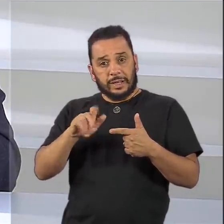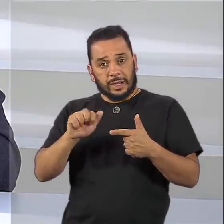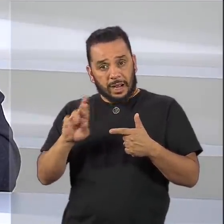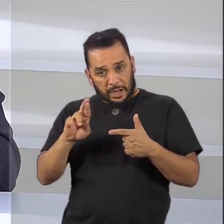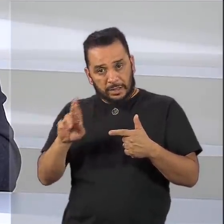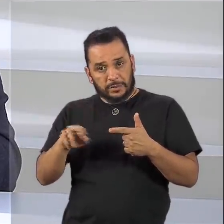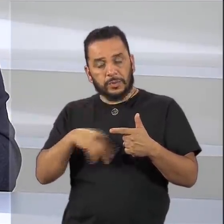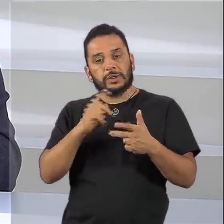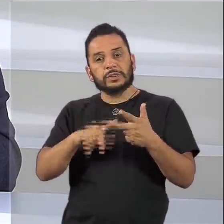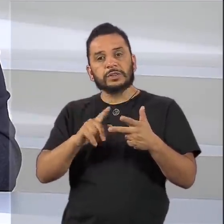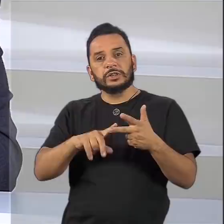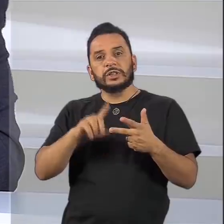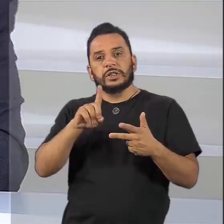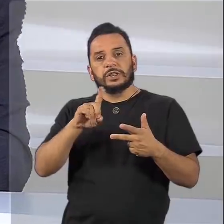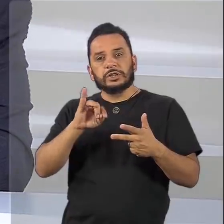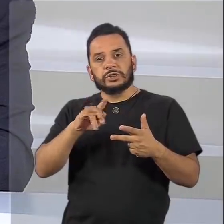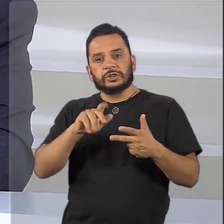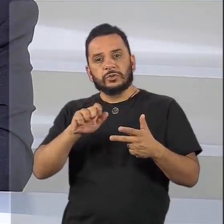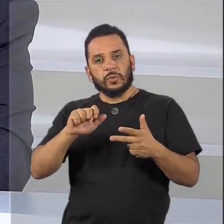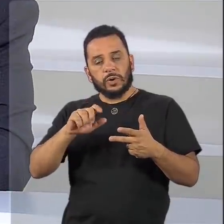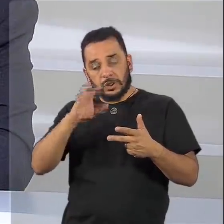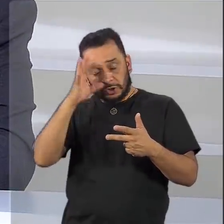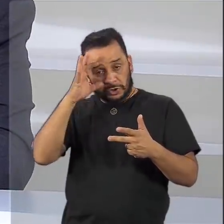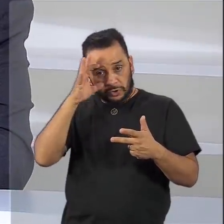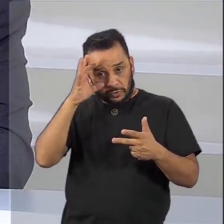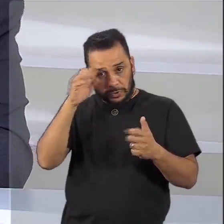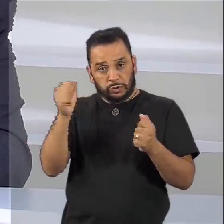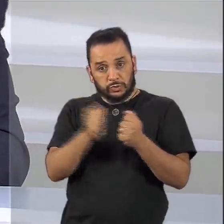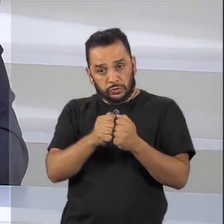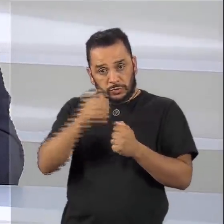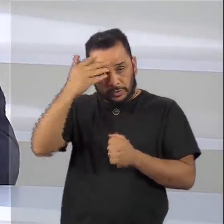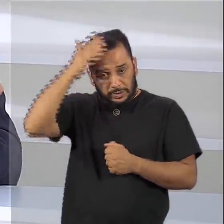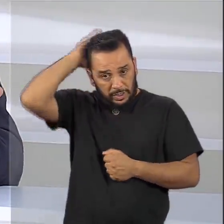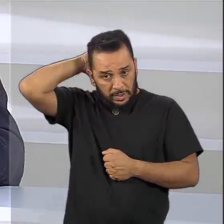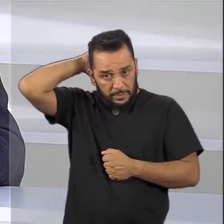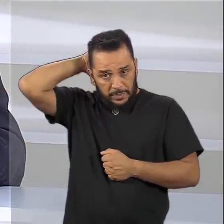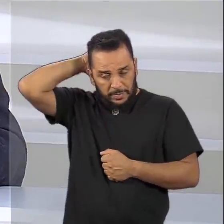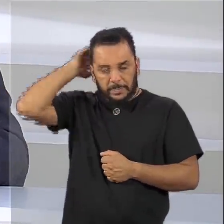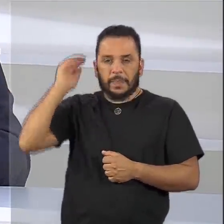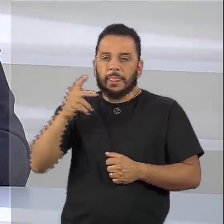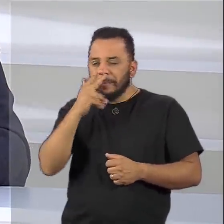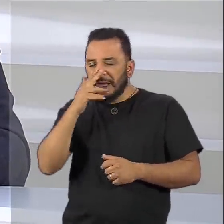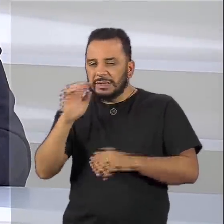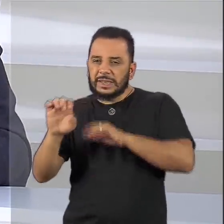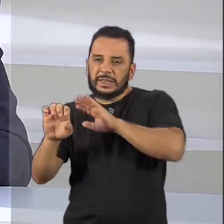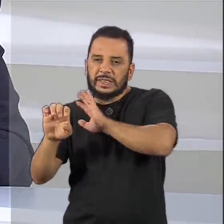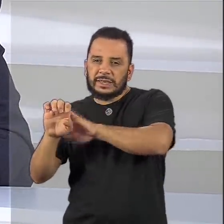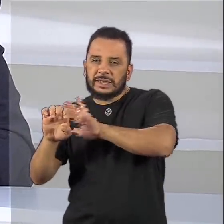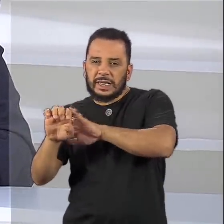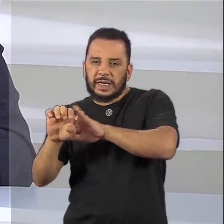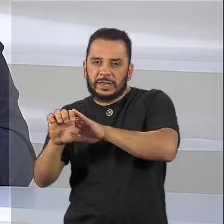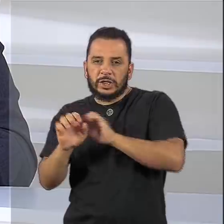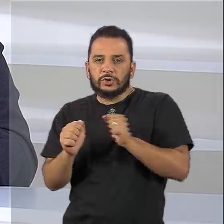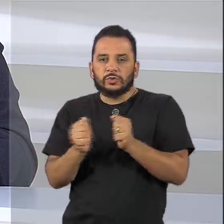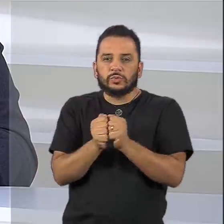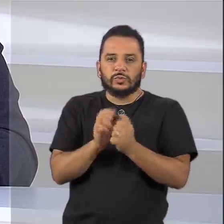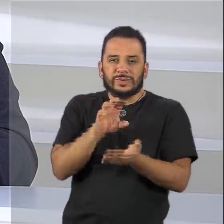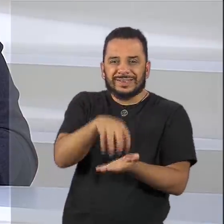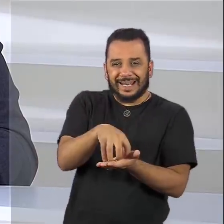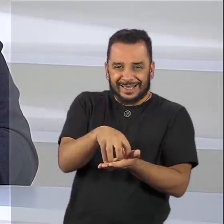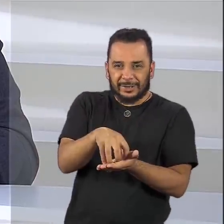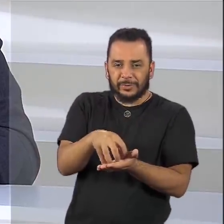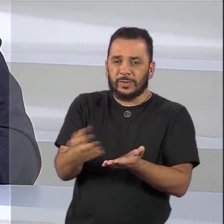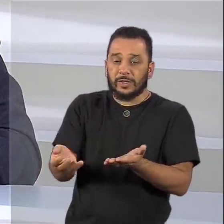não. Esse eleitorado de centro ou centro-esquerda que votaria com ele, talvez não seja tão encantado. E depois